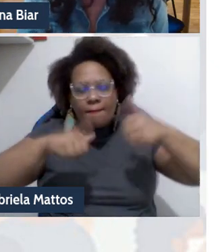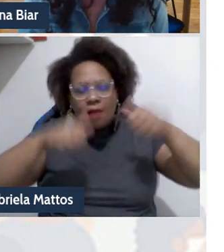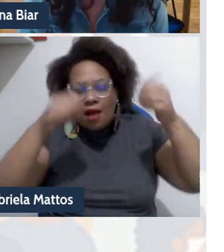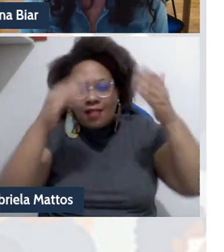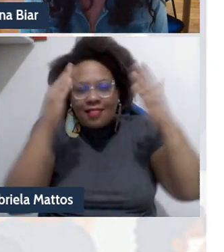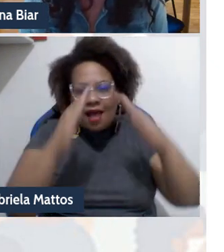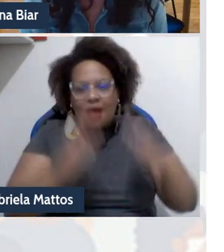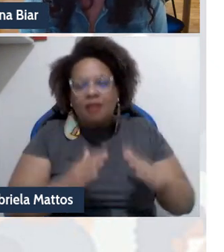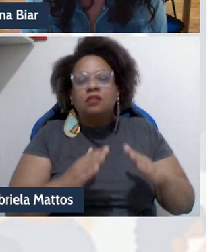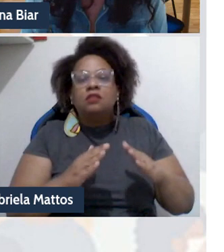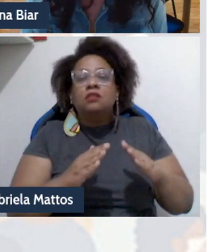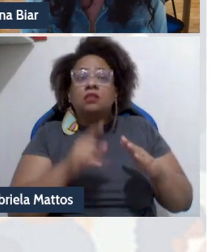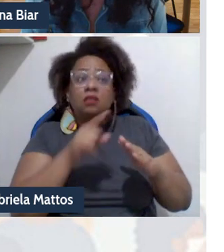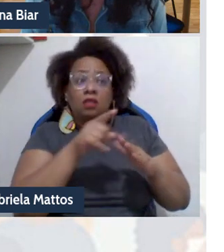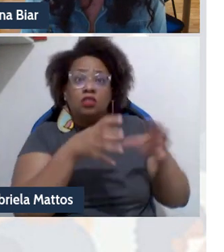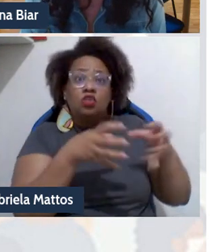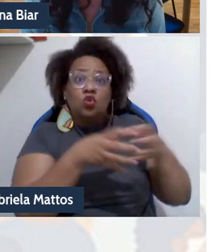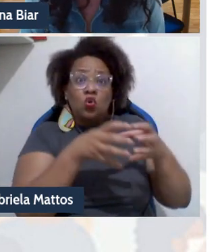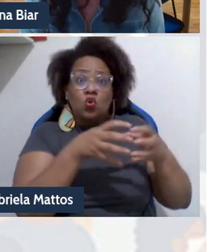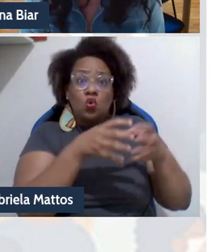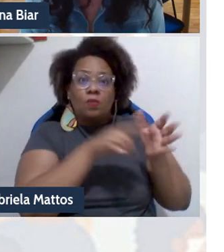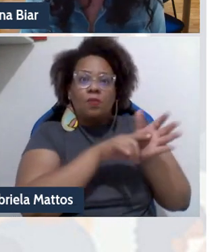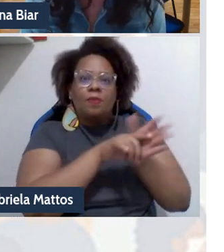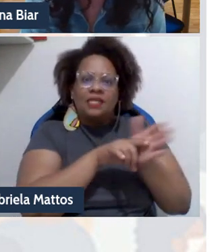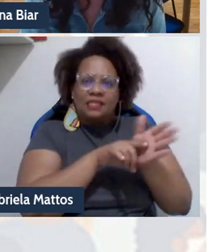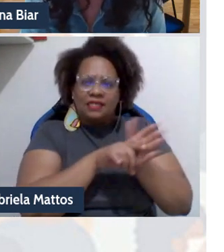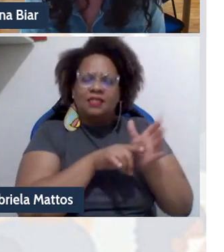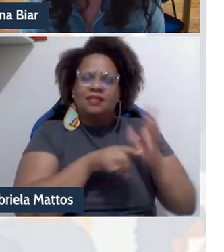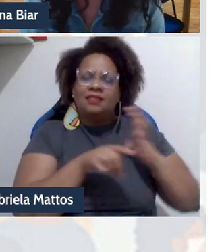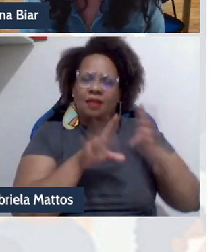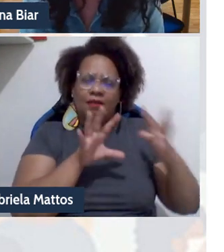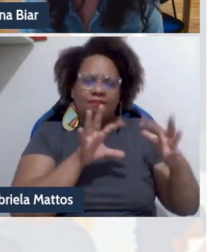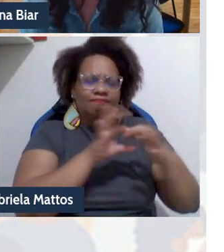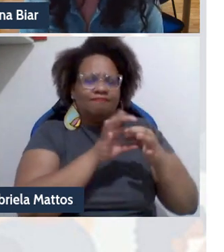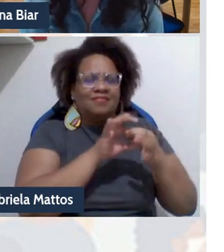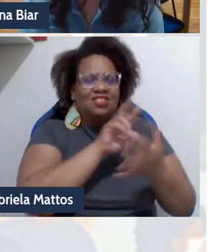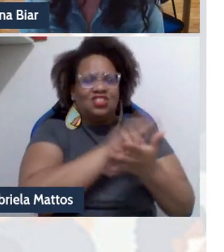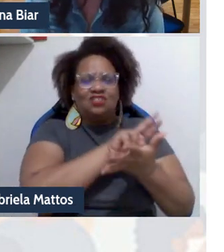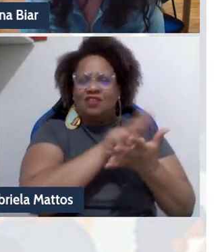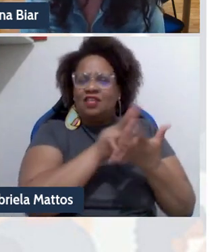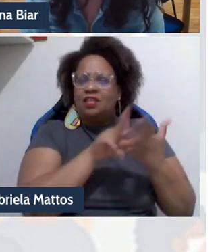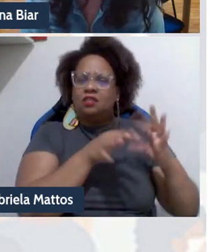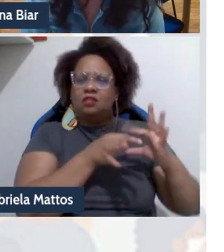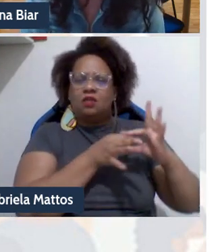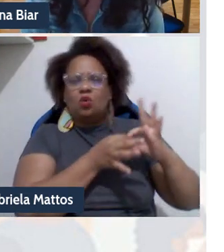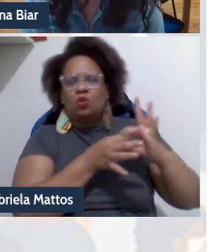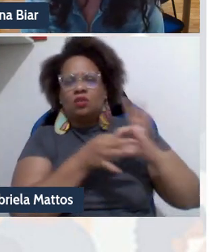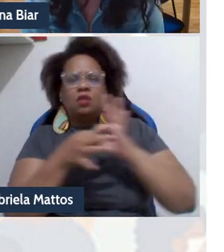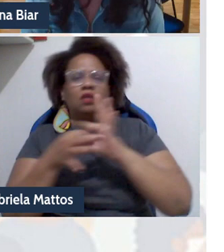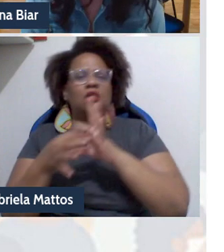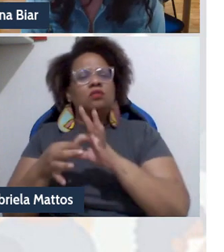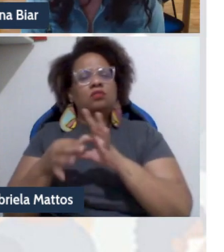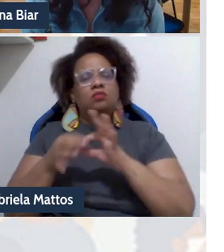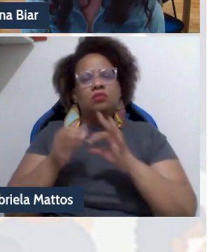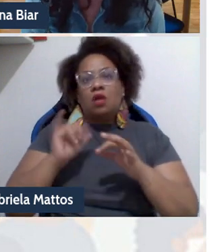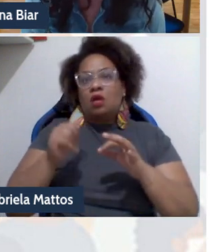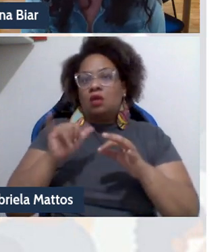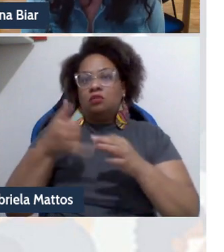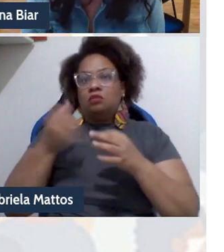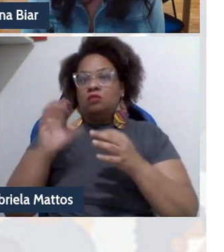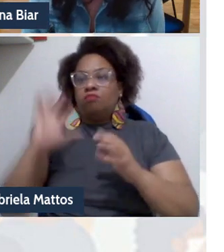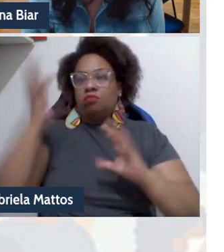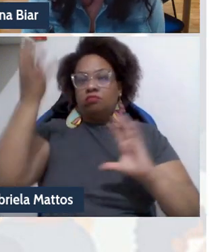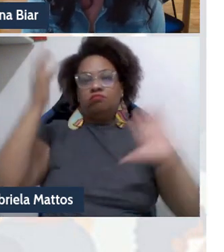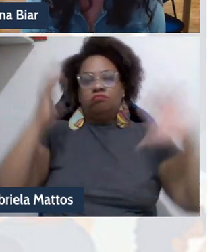Nesse grupo de pesquisa, a gente atua em diferentes contextos institucionais e espontâneos em que narrativas emergem, então